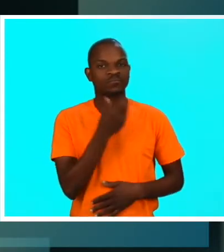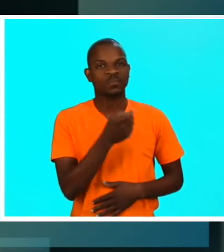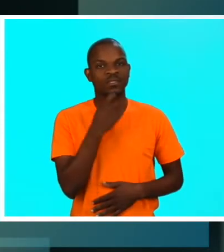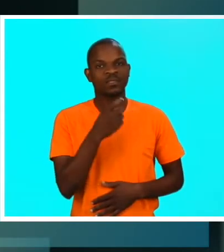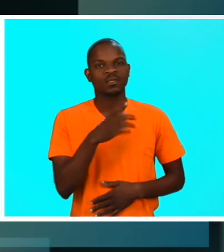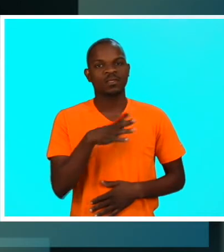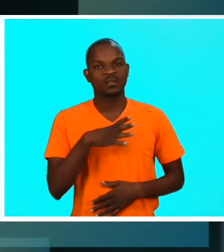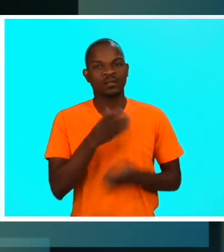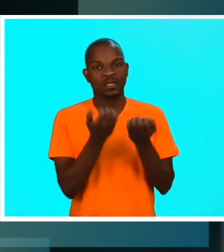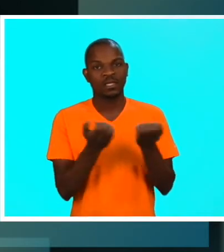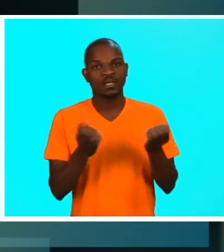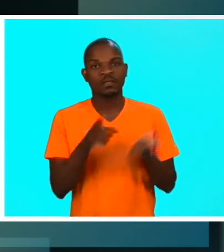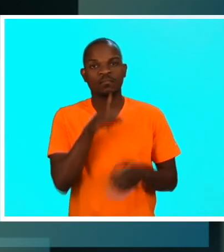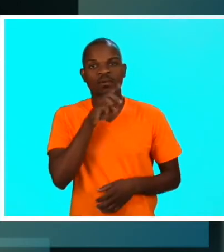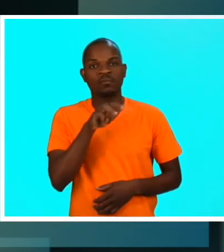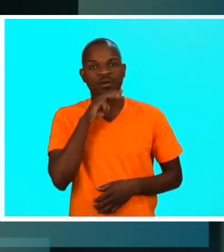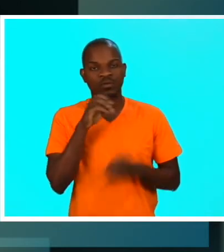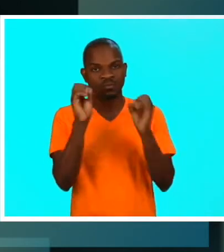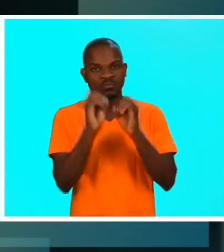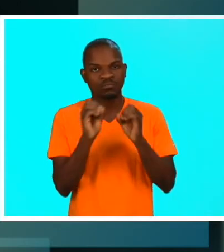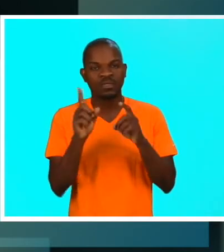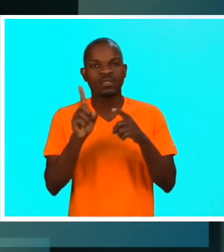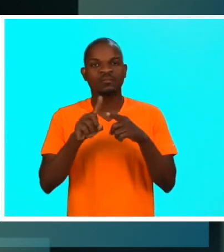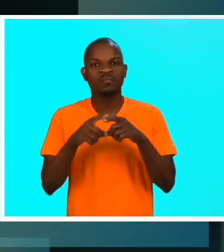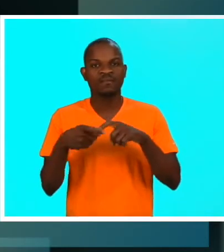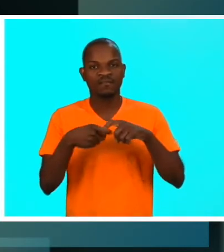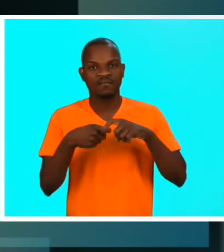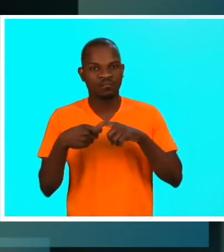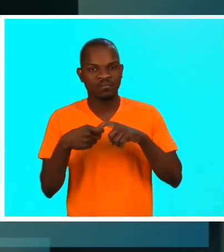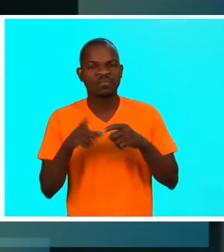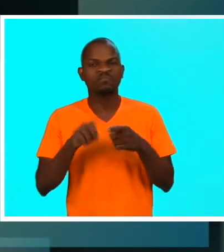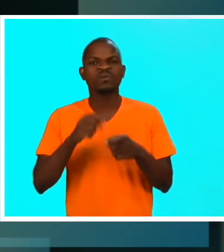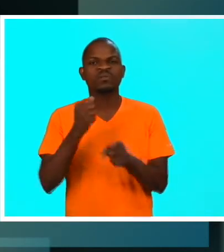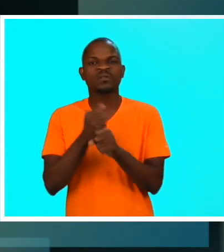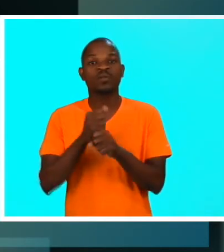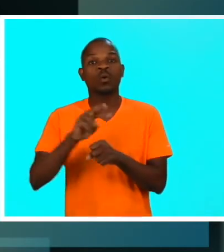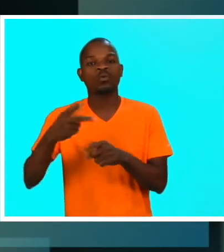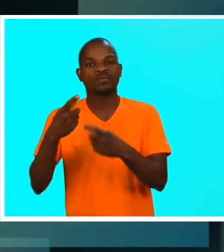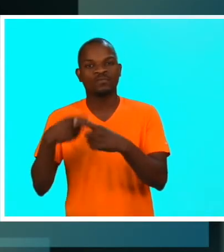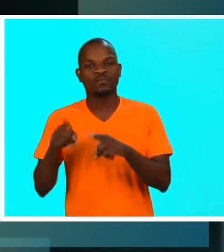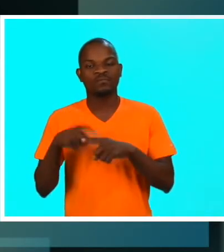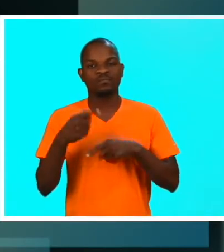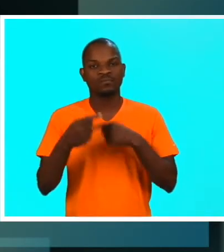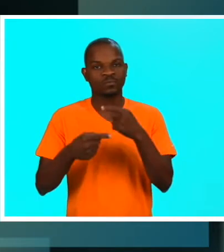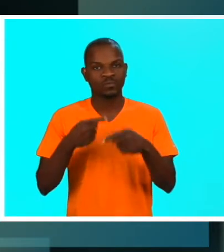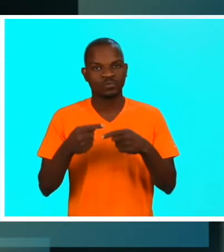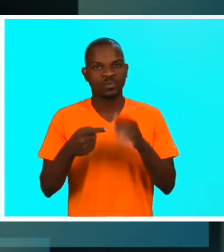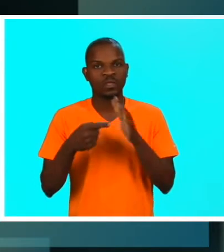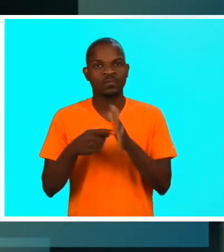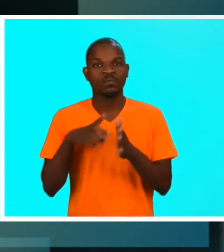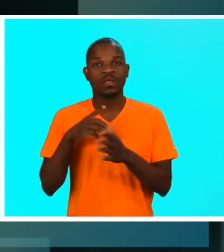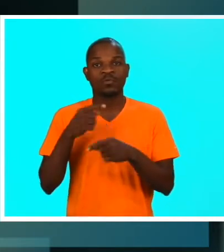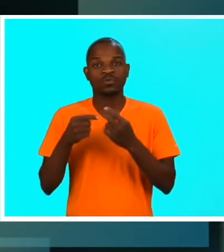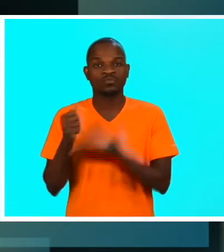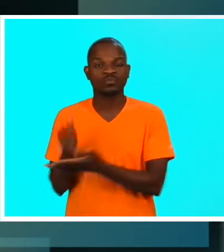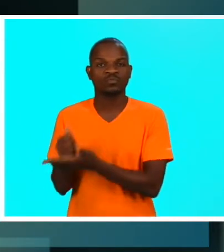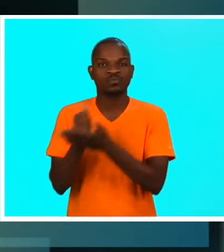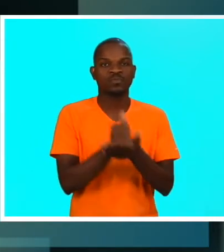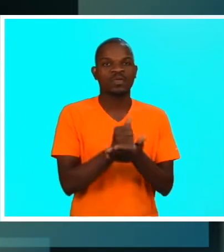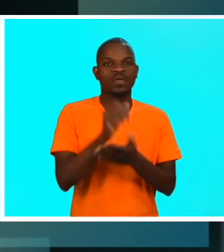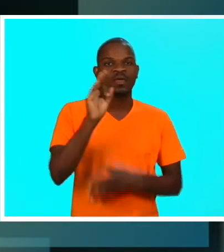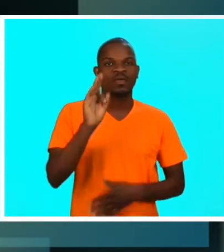Para além de crianças órfãs vulneráveis e suas famílias, trabalhamos com outro tipo de projetos.